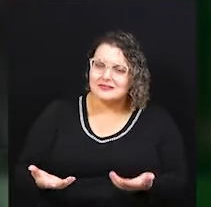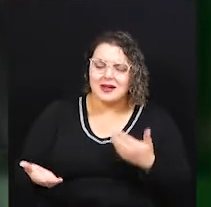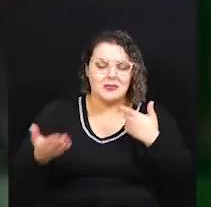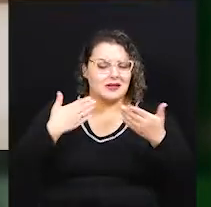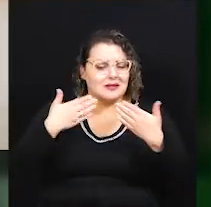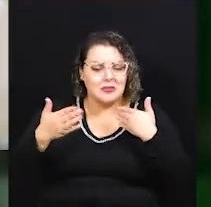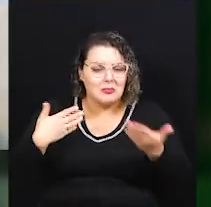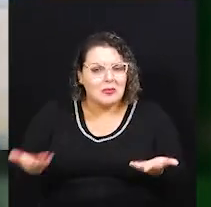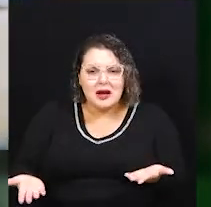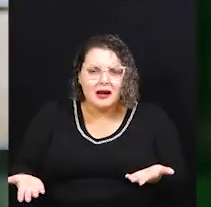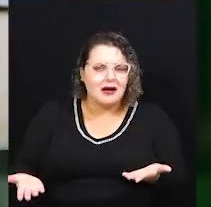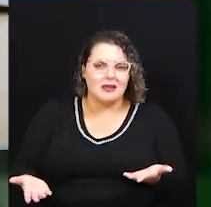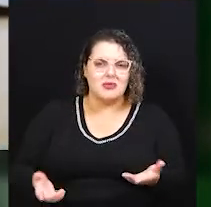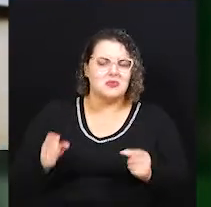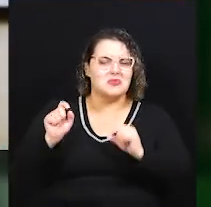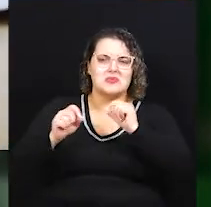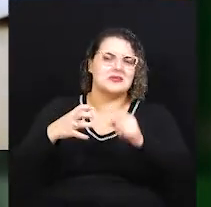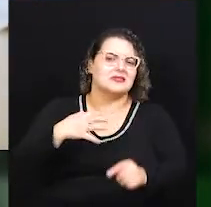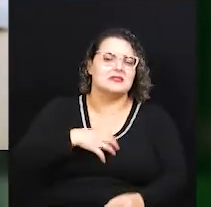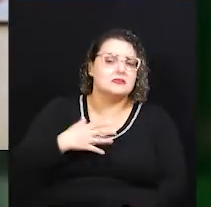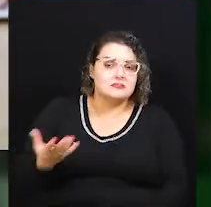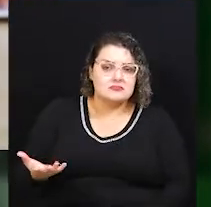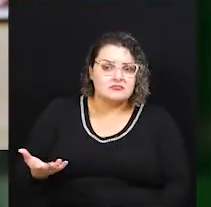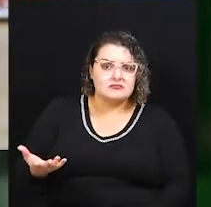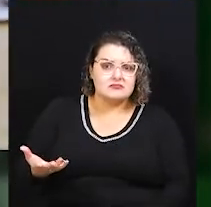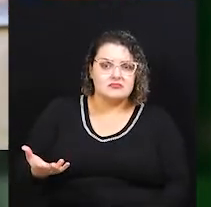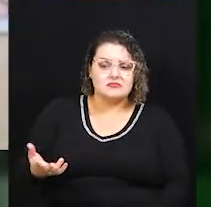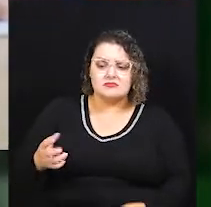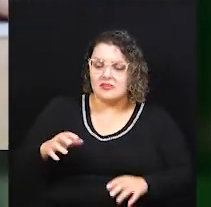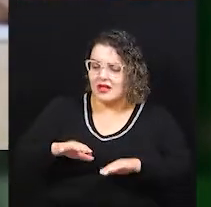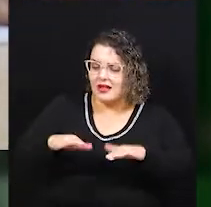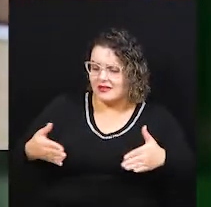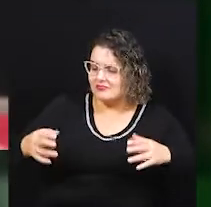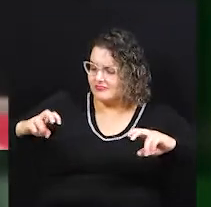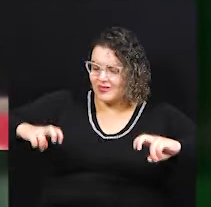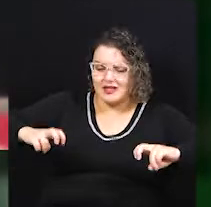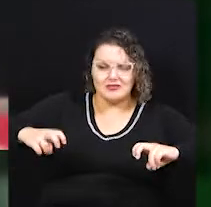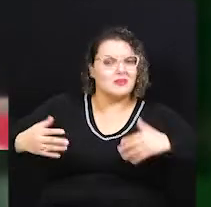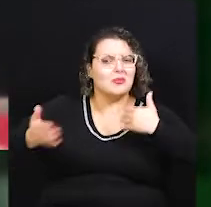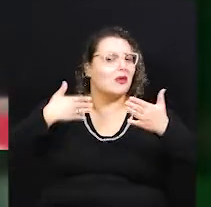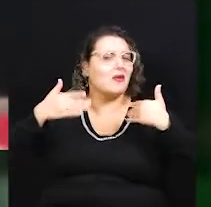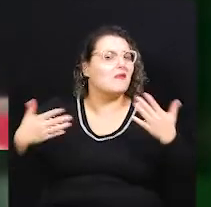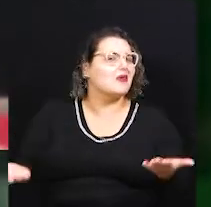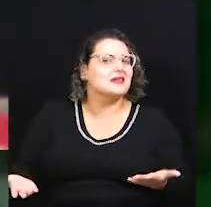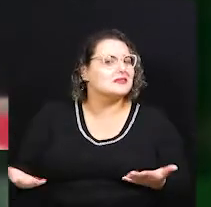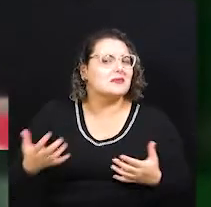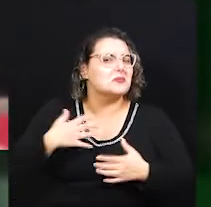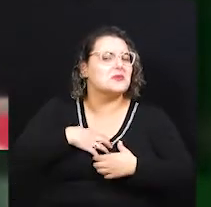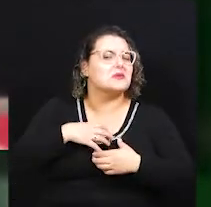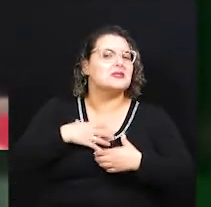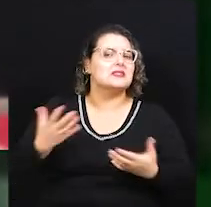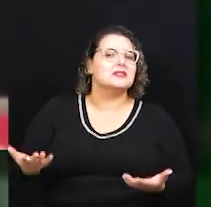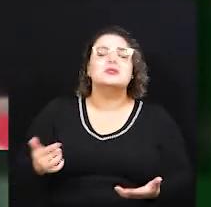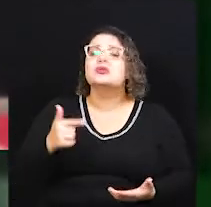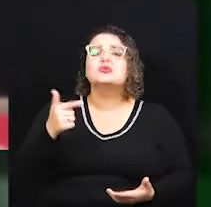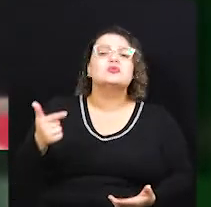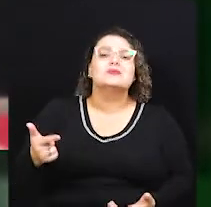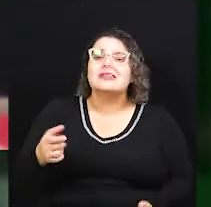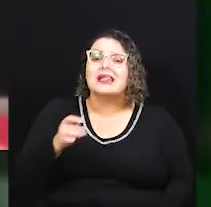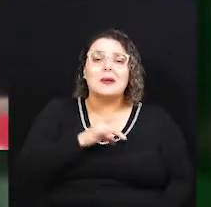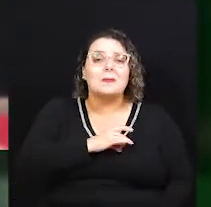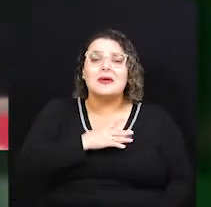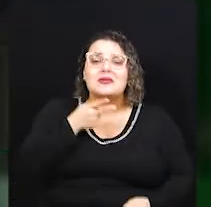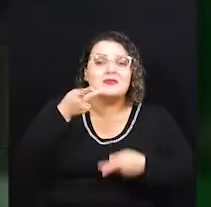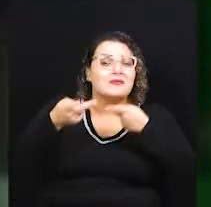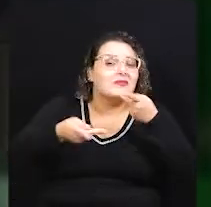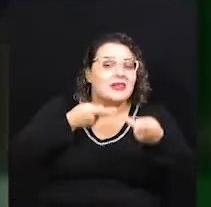bater um papo sobre o que a gente está sentindo. Senta numa mesa para conversar sobre o que está sentindo. Não tenha medo de falar